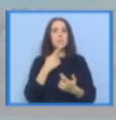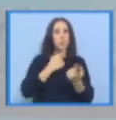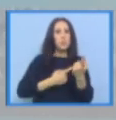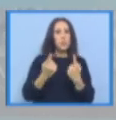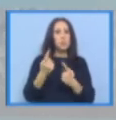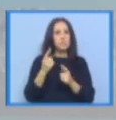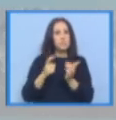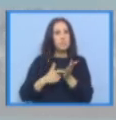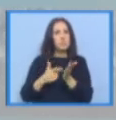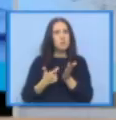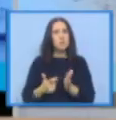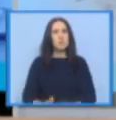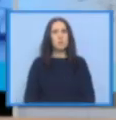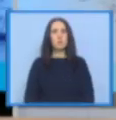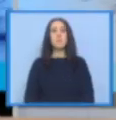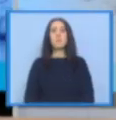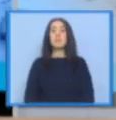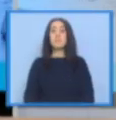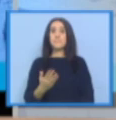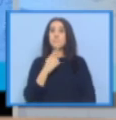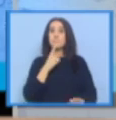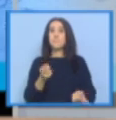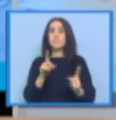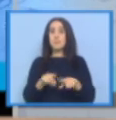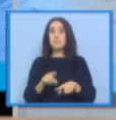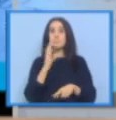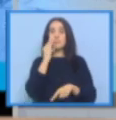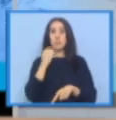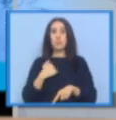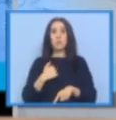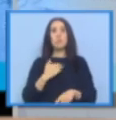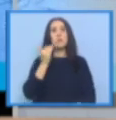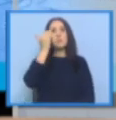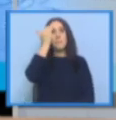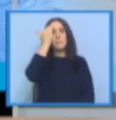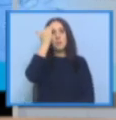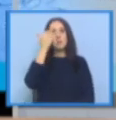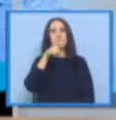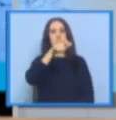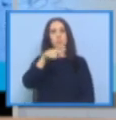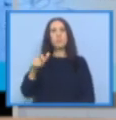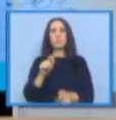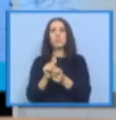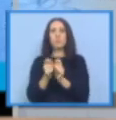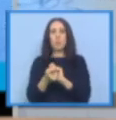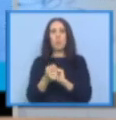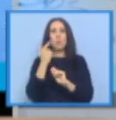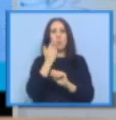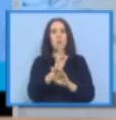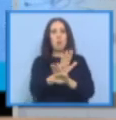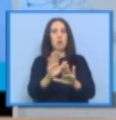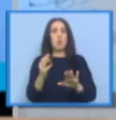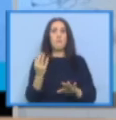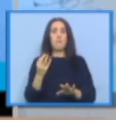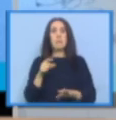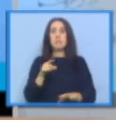denúncia que é necessário? Mais uma vez, eu penso que as mentalidades estão a mudar, ainda que esta questão